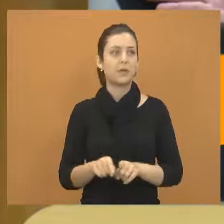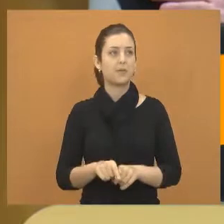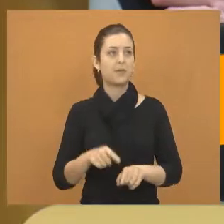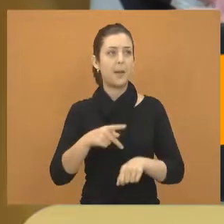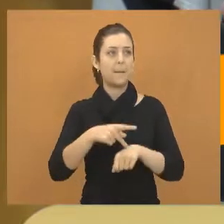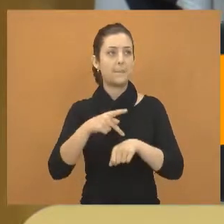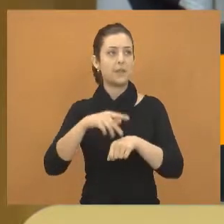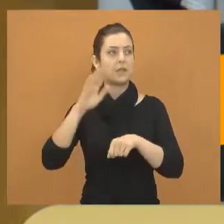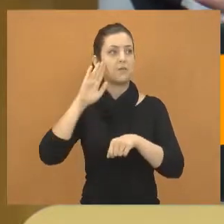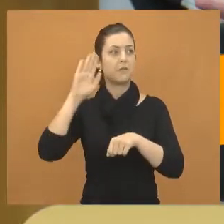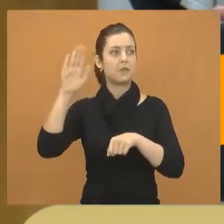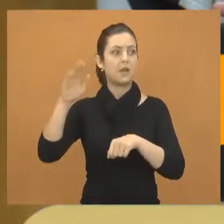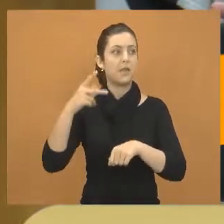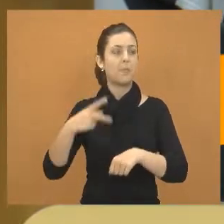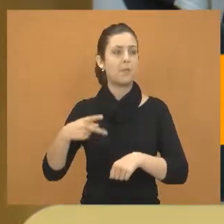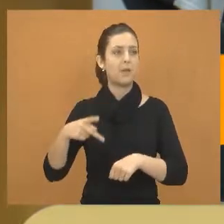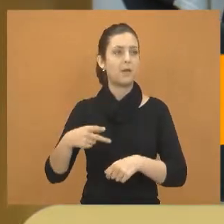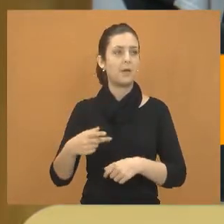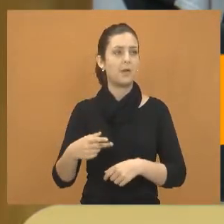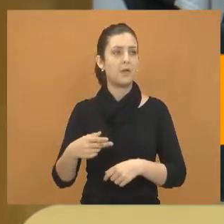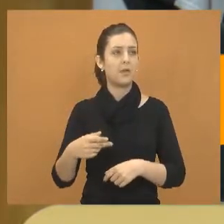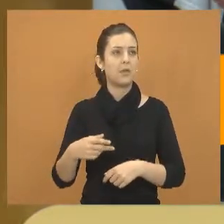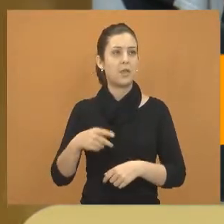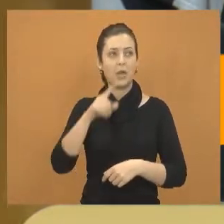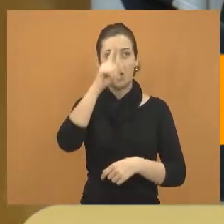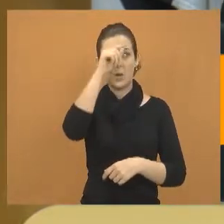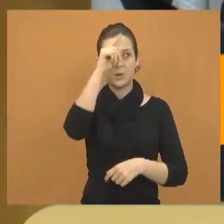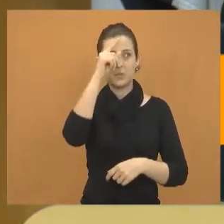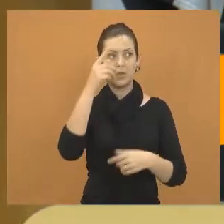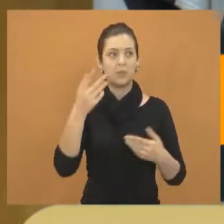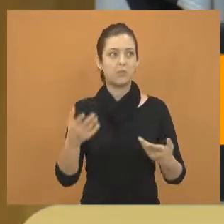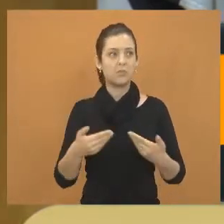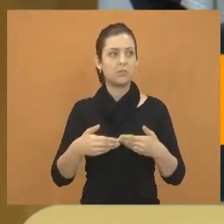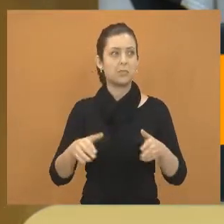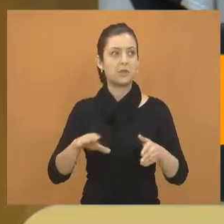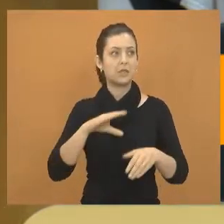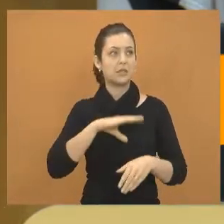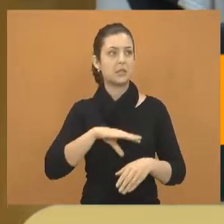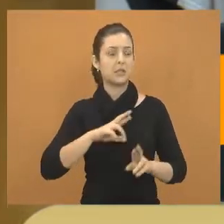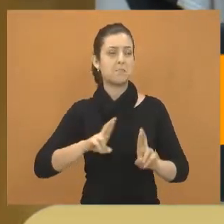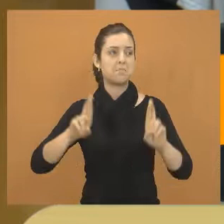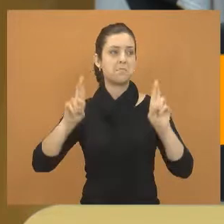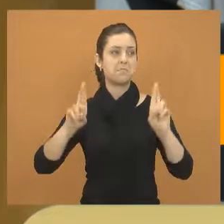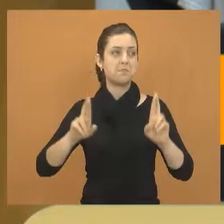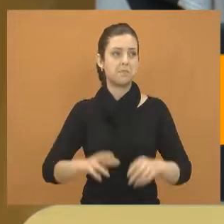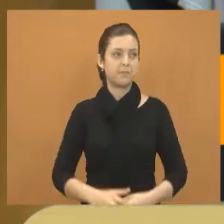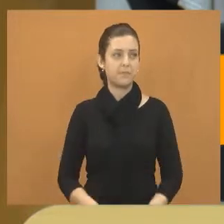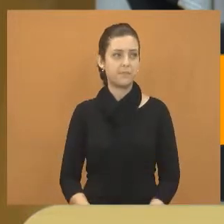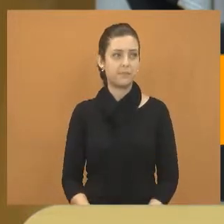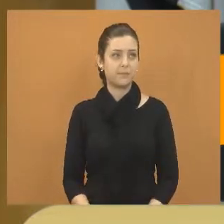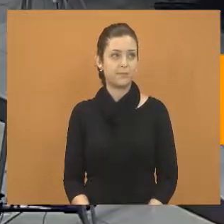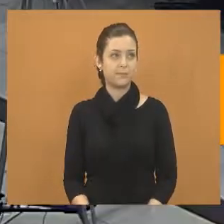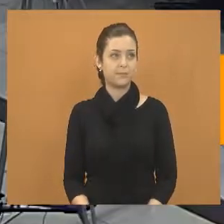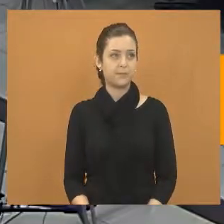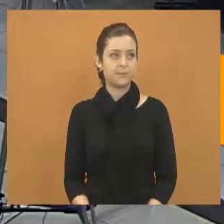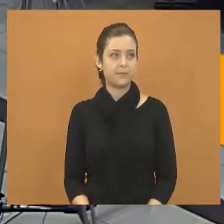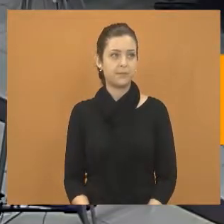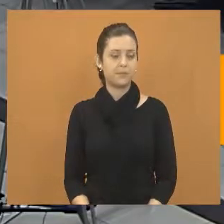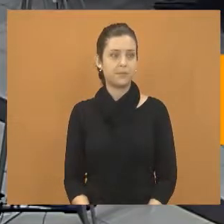pedra fundamental que seria o hospital municipal que a cidade tanto espera.